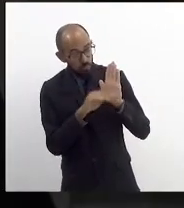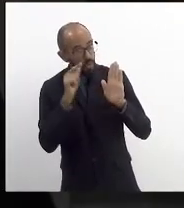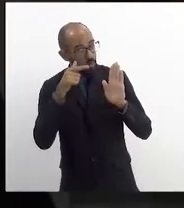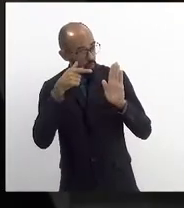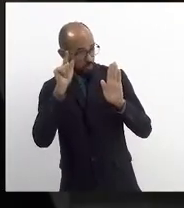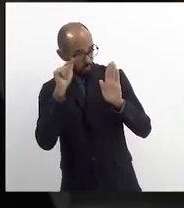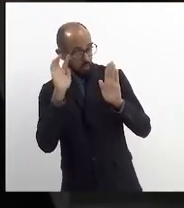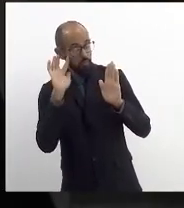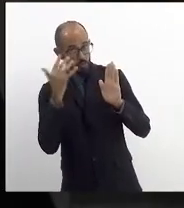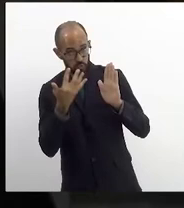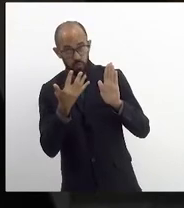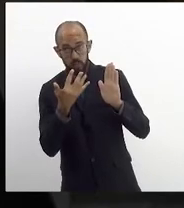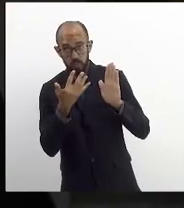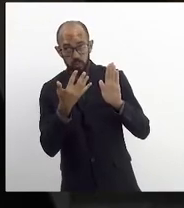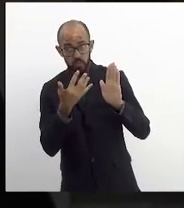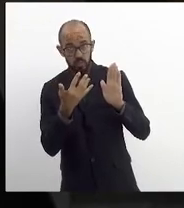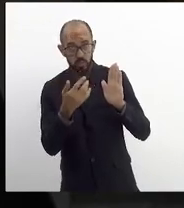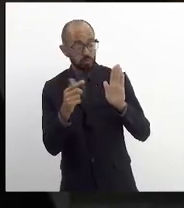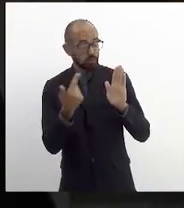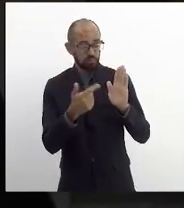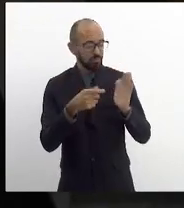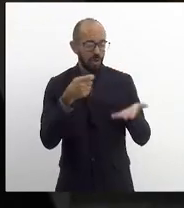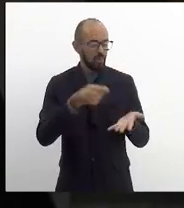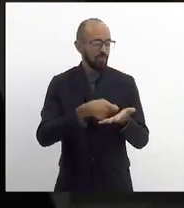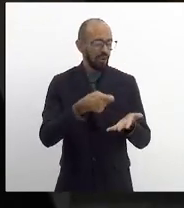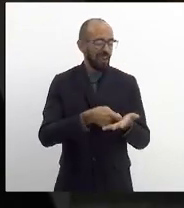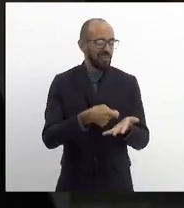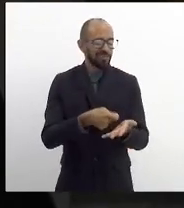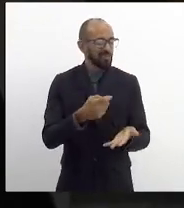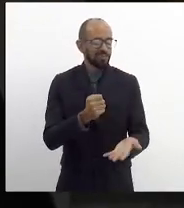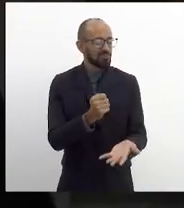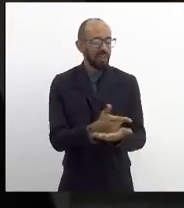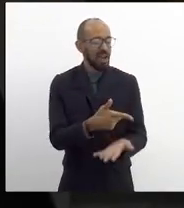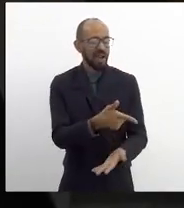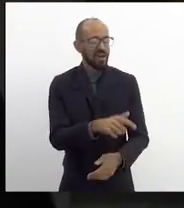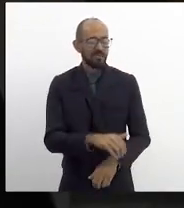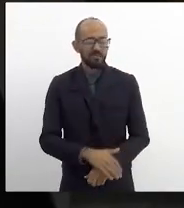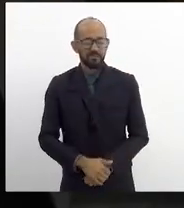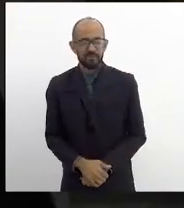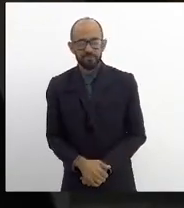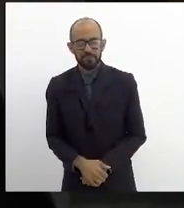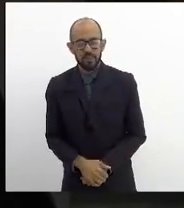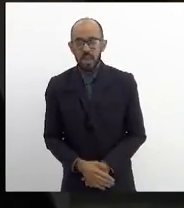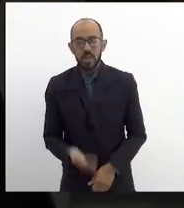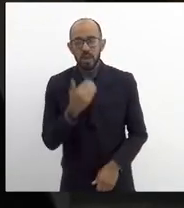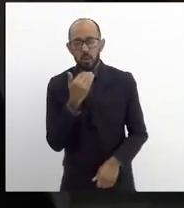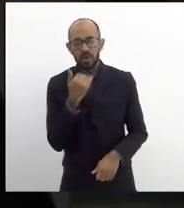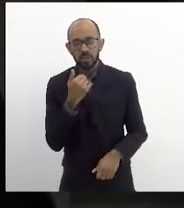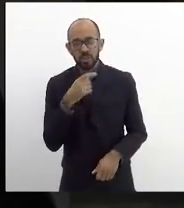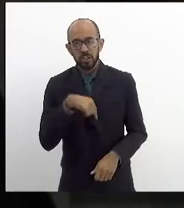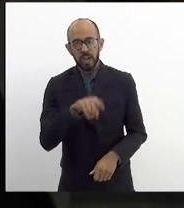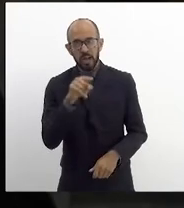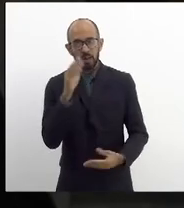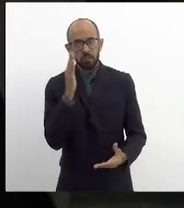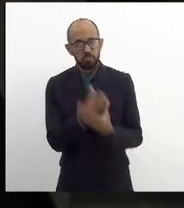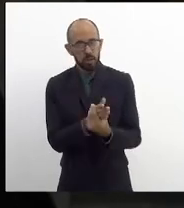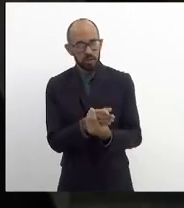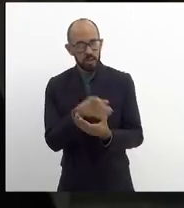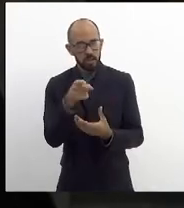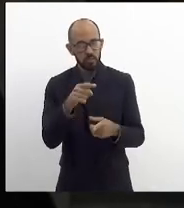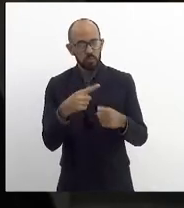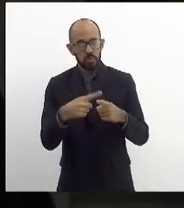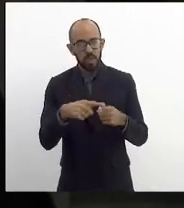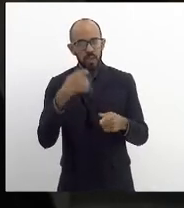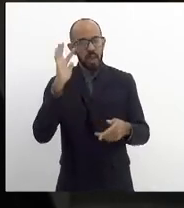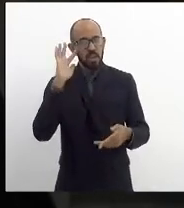de ontem E aí não tem nenhuma obrigação de indenizar e não adianta de mandar justiça porque